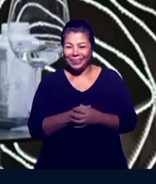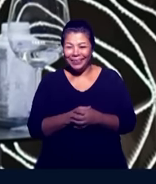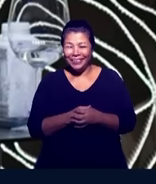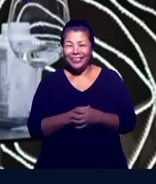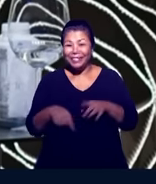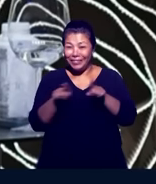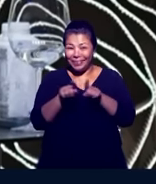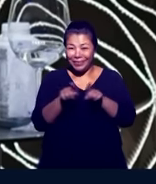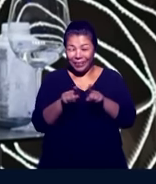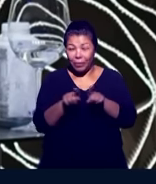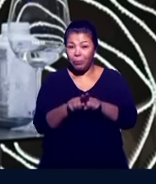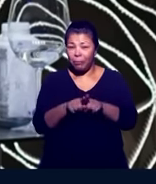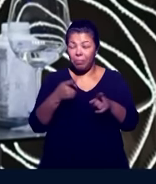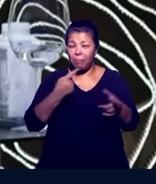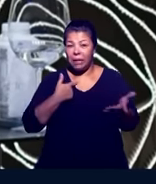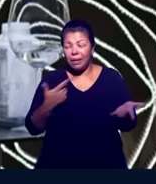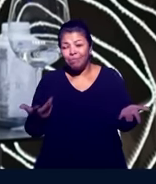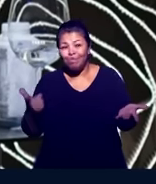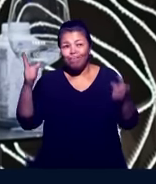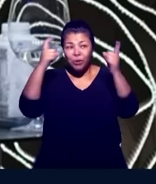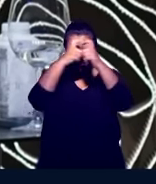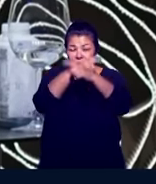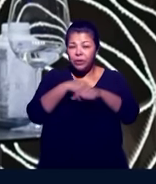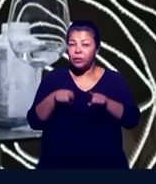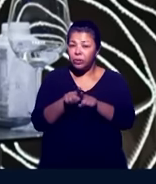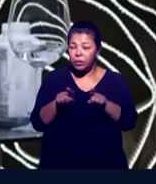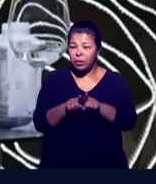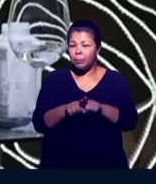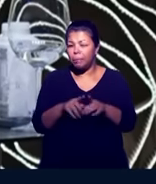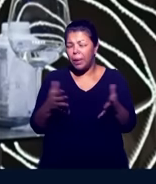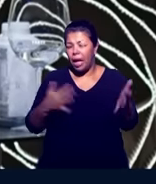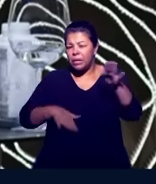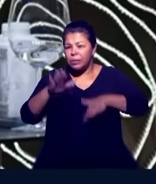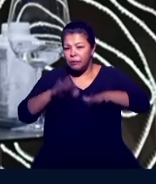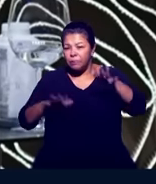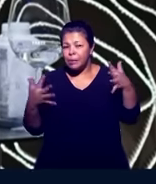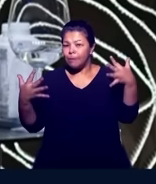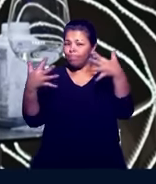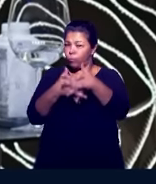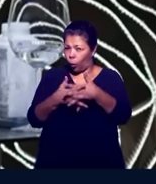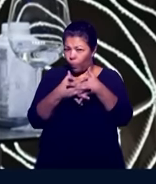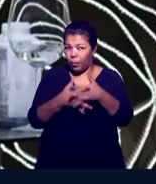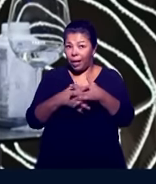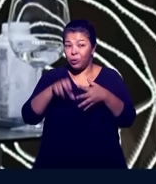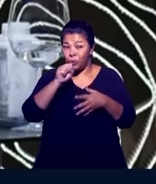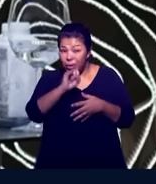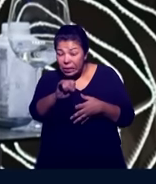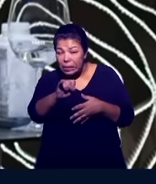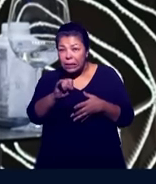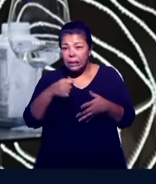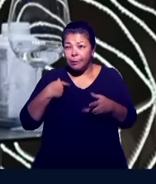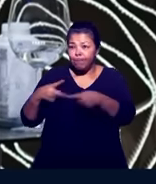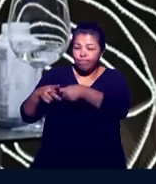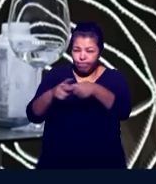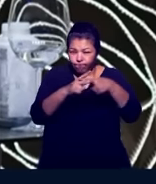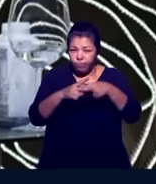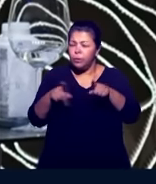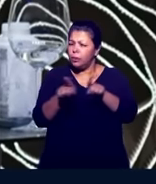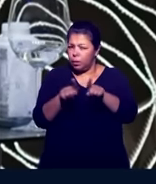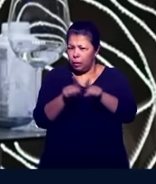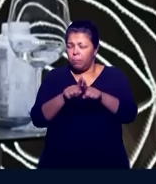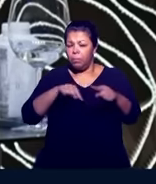um um ciclo vicioso difícil de sair se não houver uma correção isso tem a ver com meta